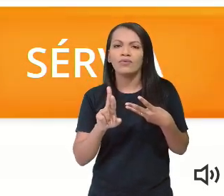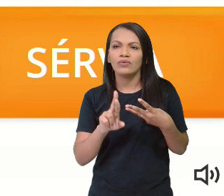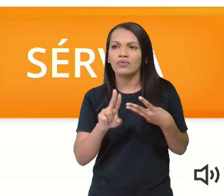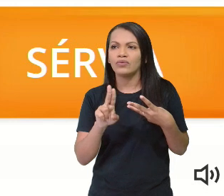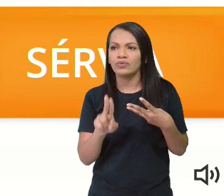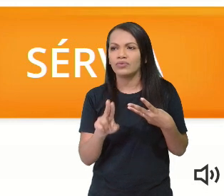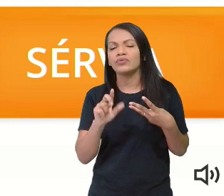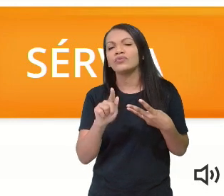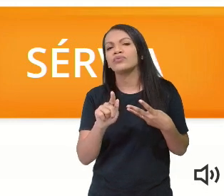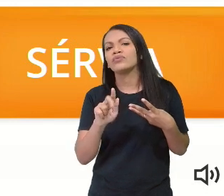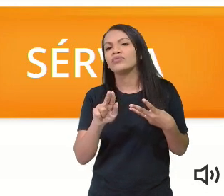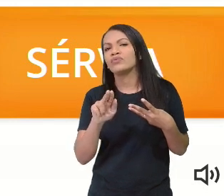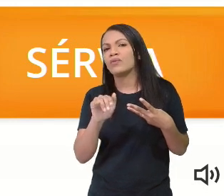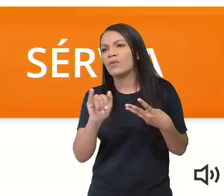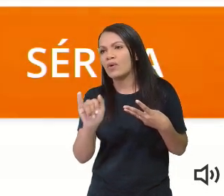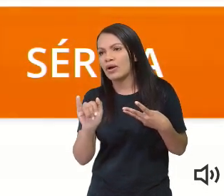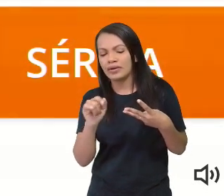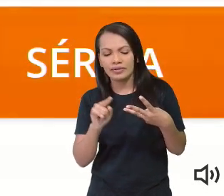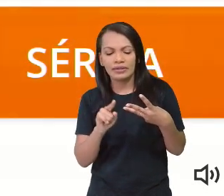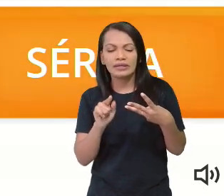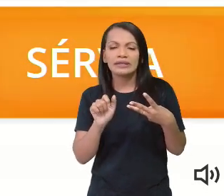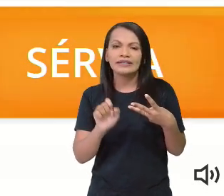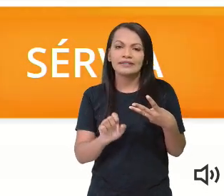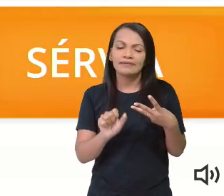será? Será que é a Croácia?